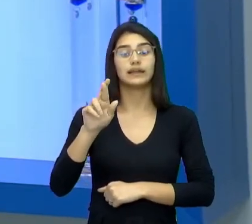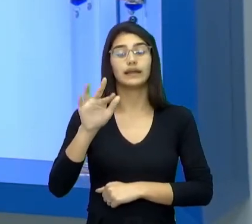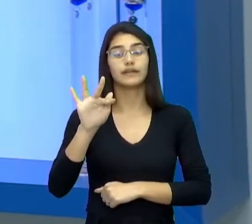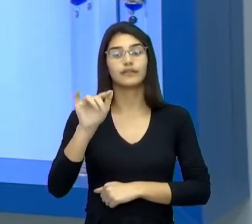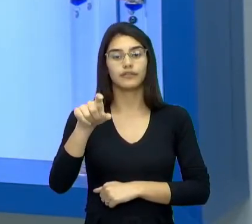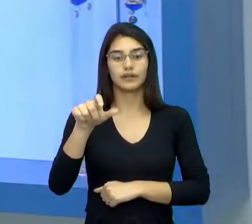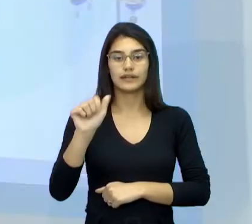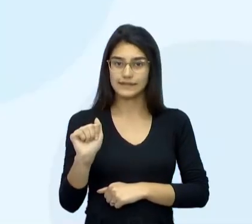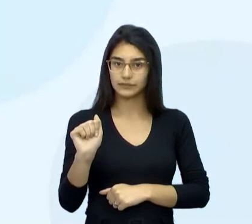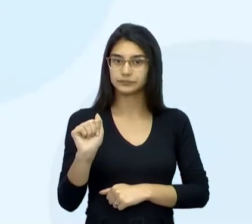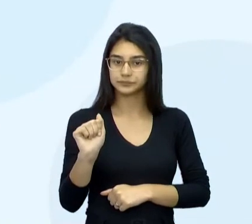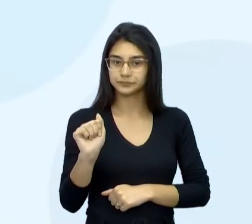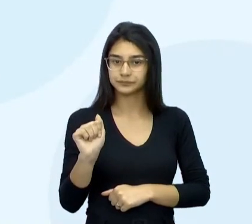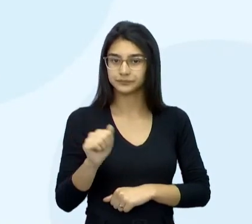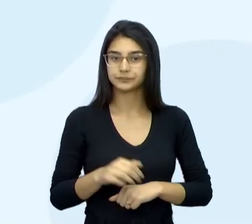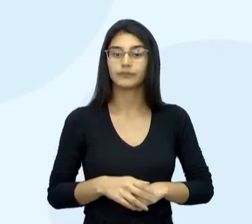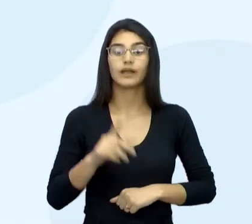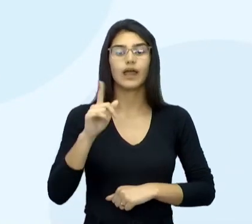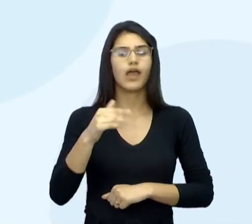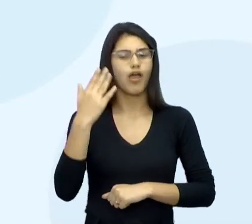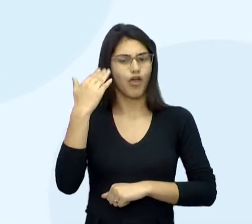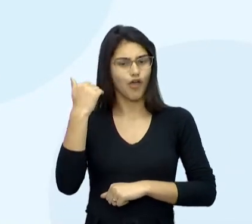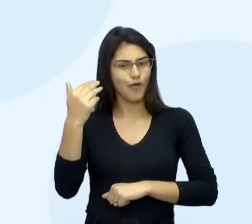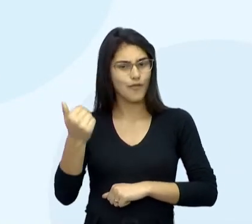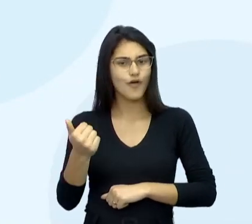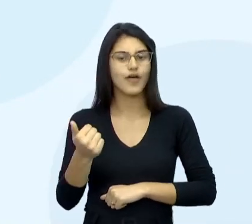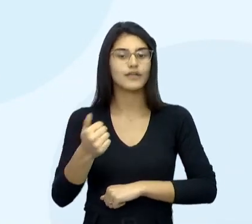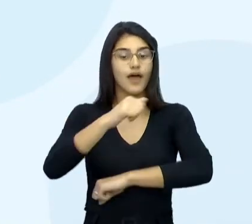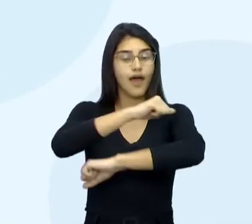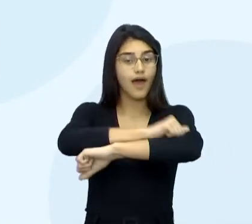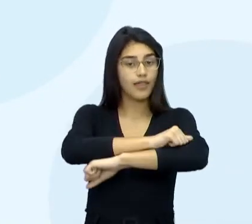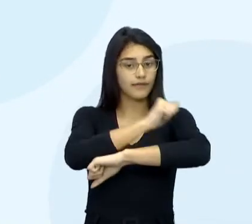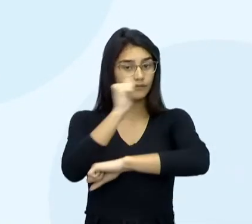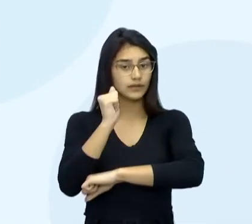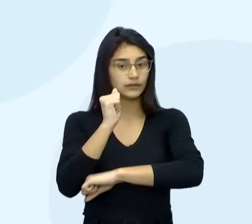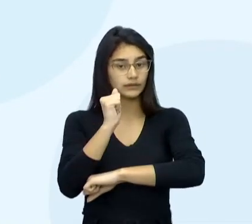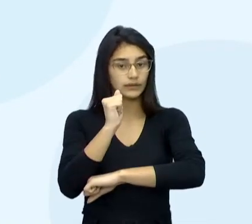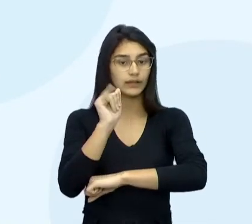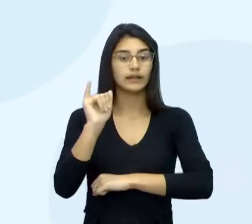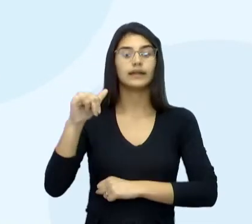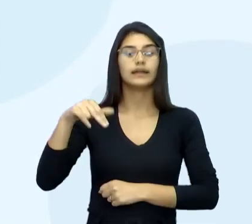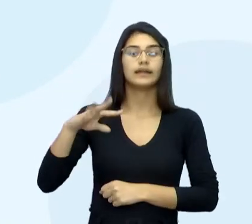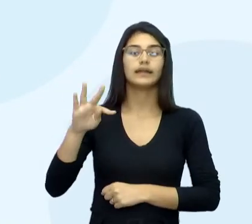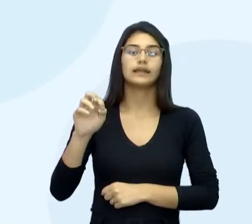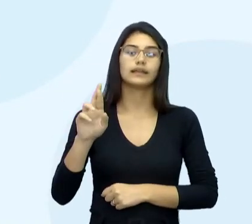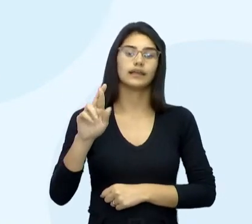interfixa. Então, essa daqui é a famosa alavanca